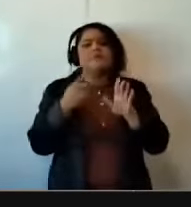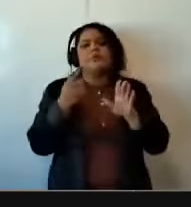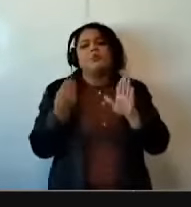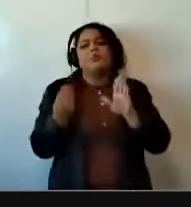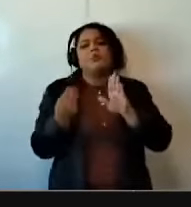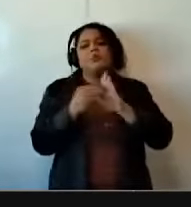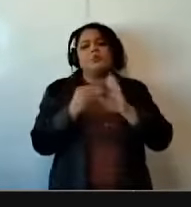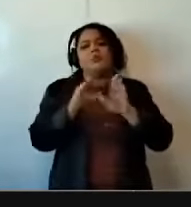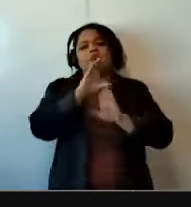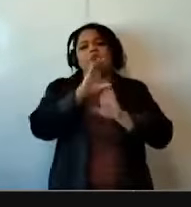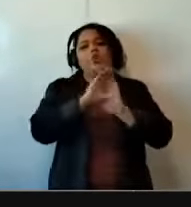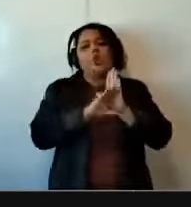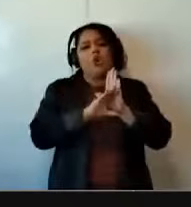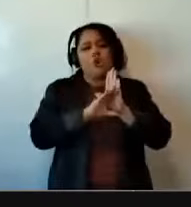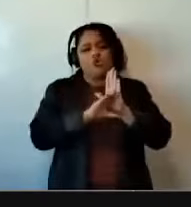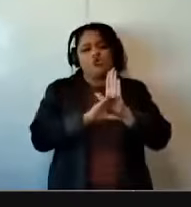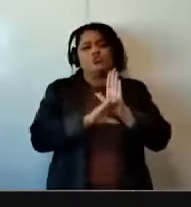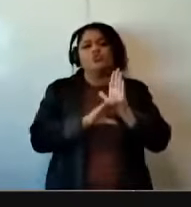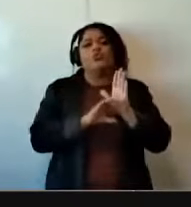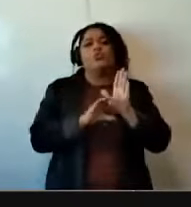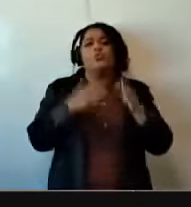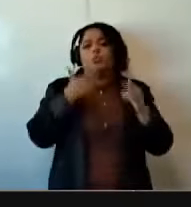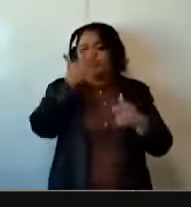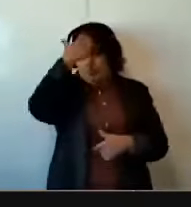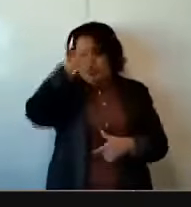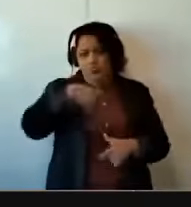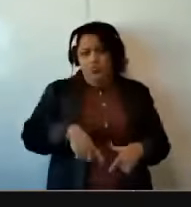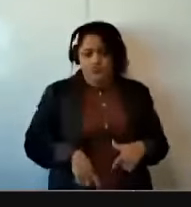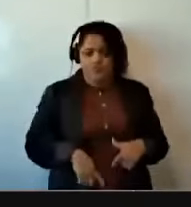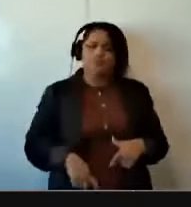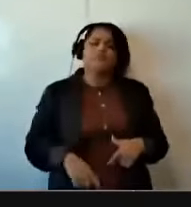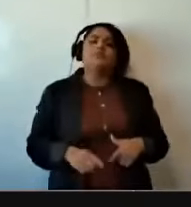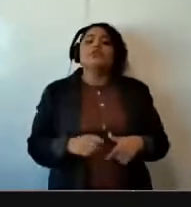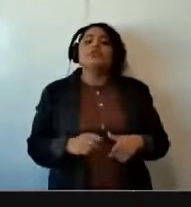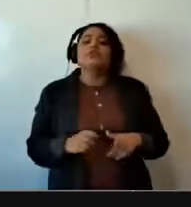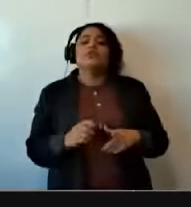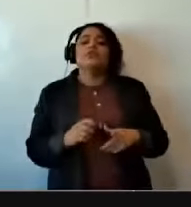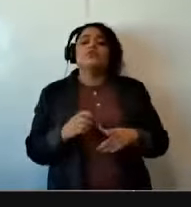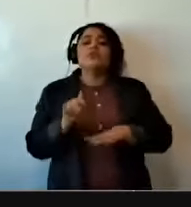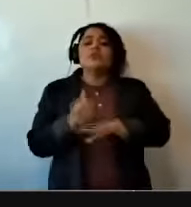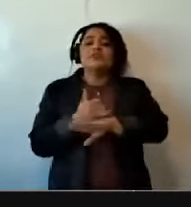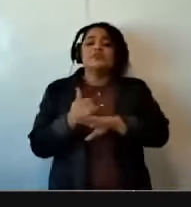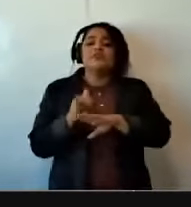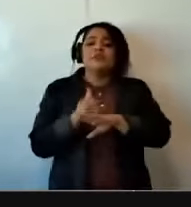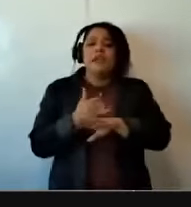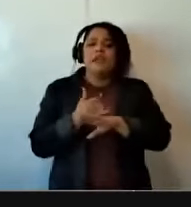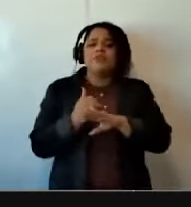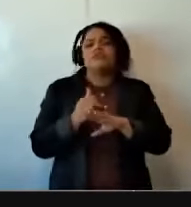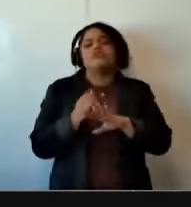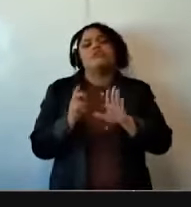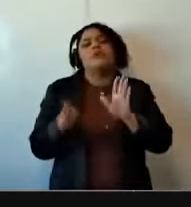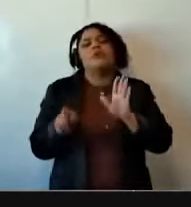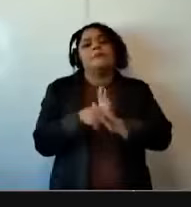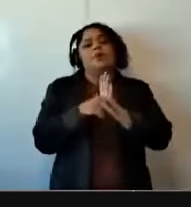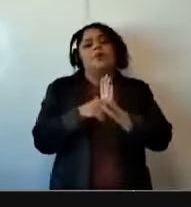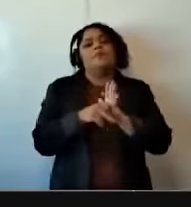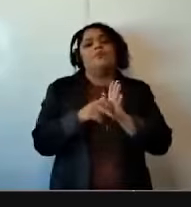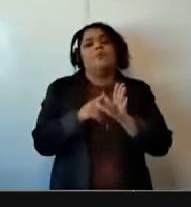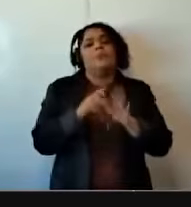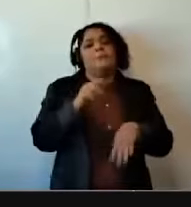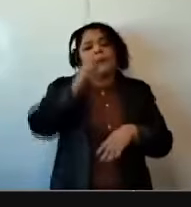Posturas instrumentos para que a Prefeitura faça valer o que já era para ser óbvio, que é cumprir as normas,